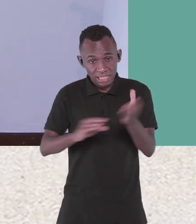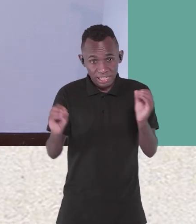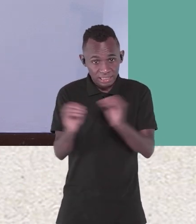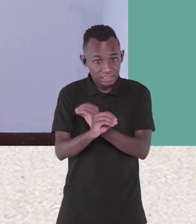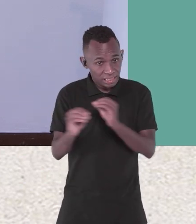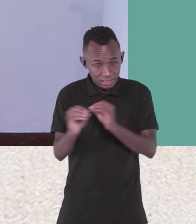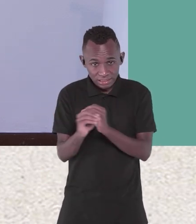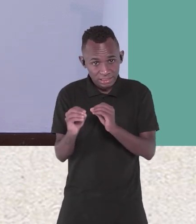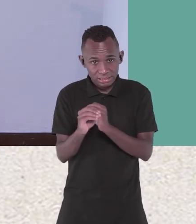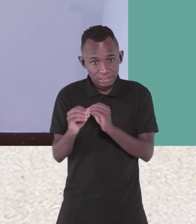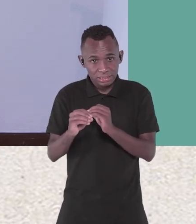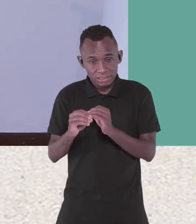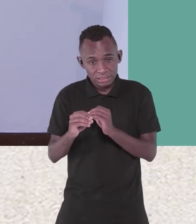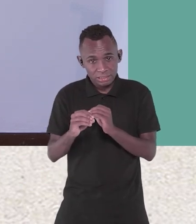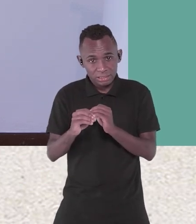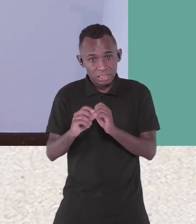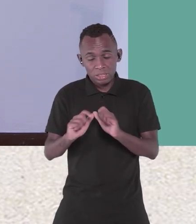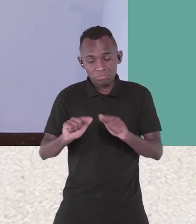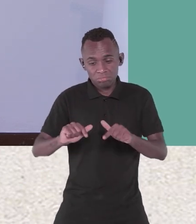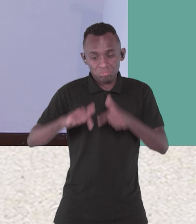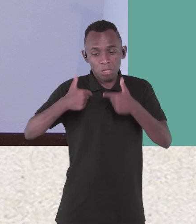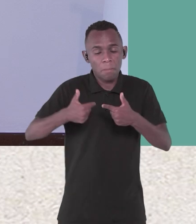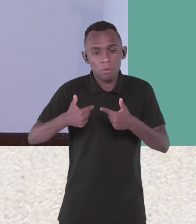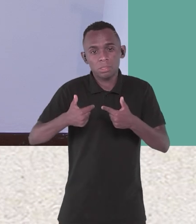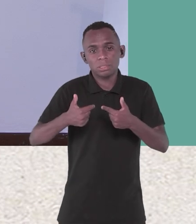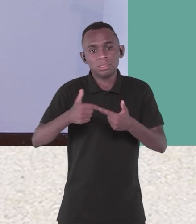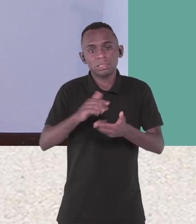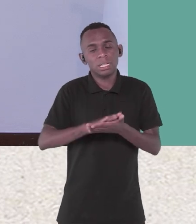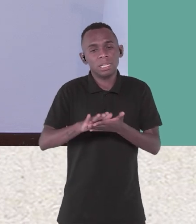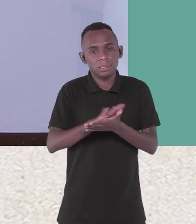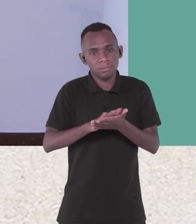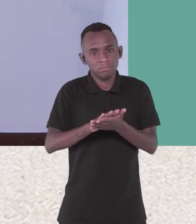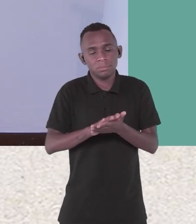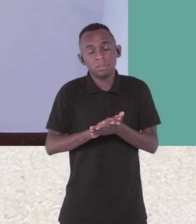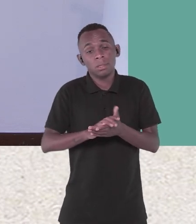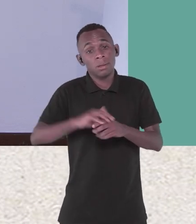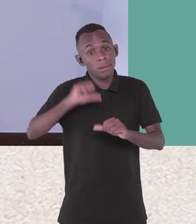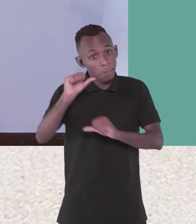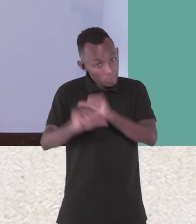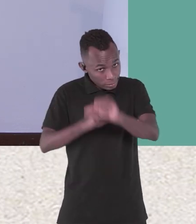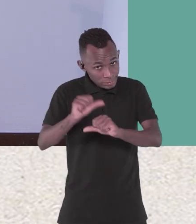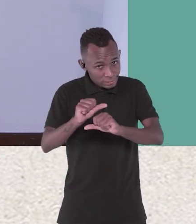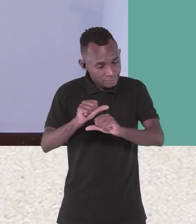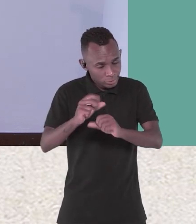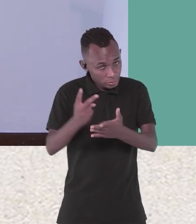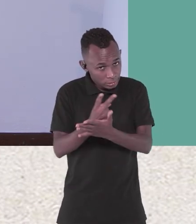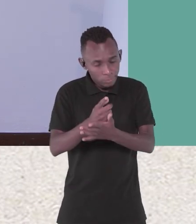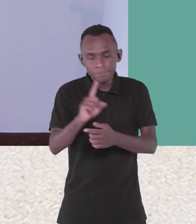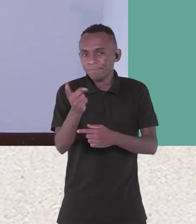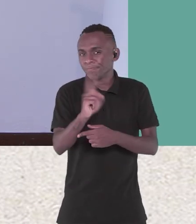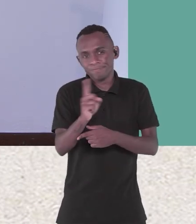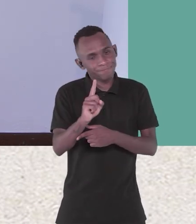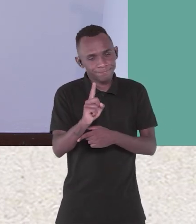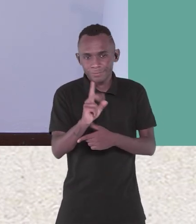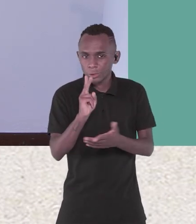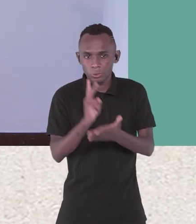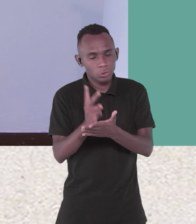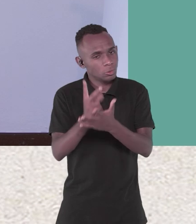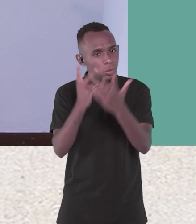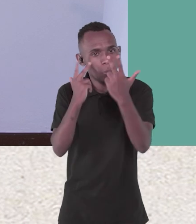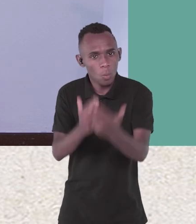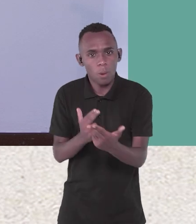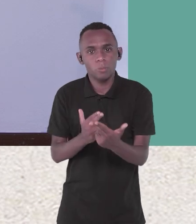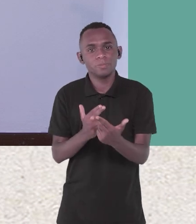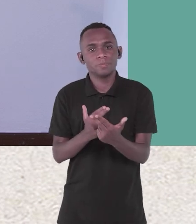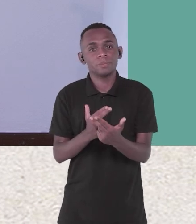que absolutamente sem qualquer tipo de poder. Então, nada mudou, a estrutura só vai